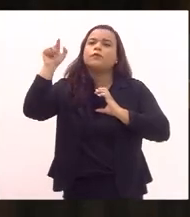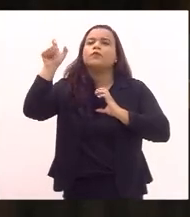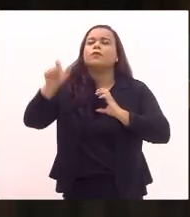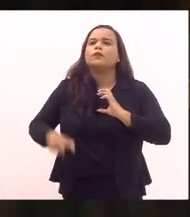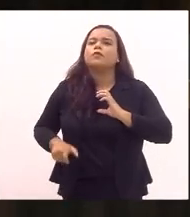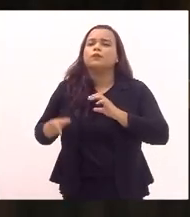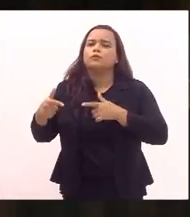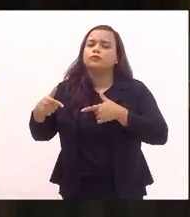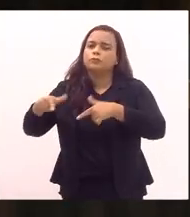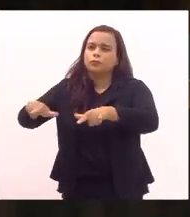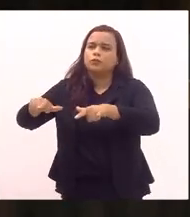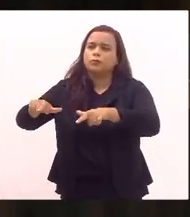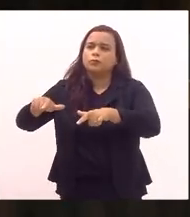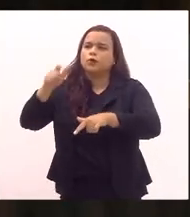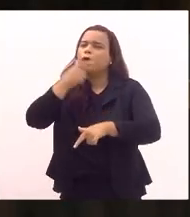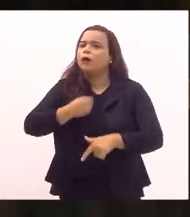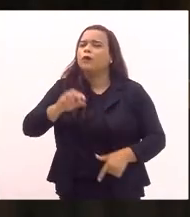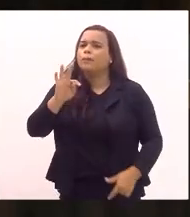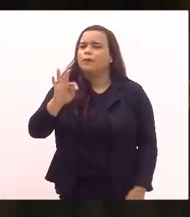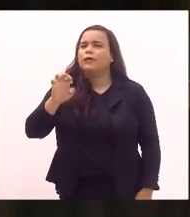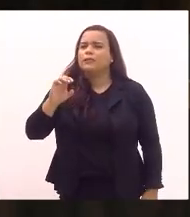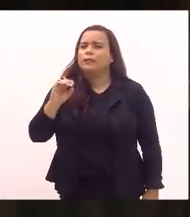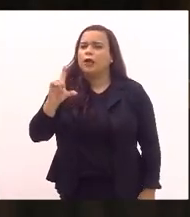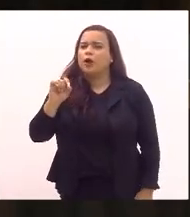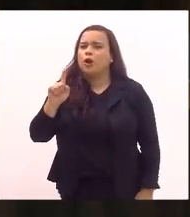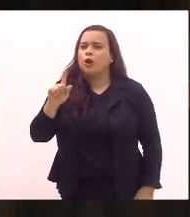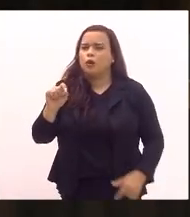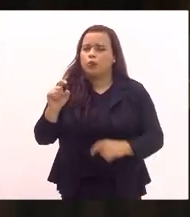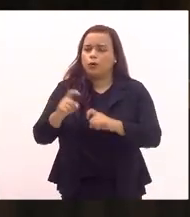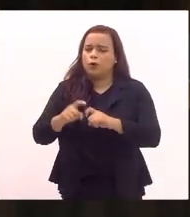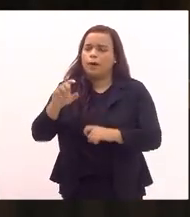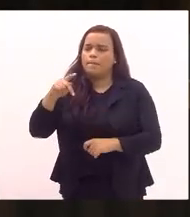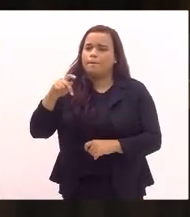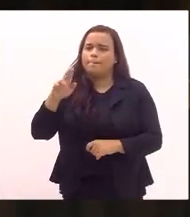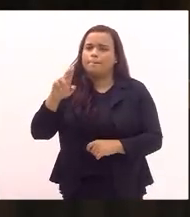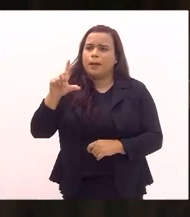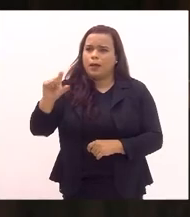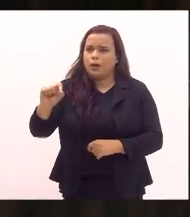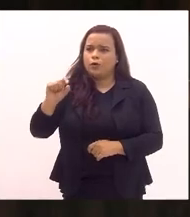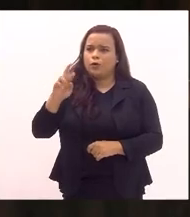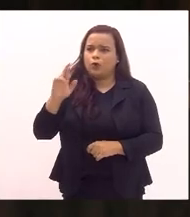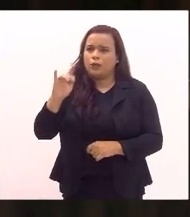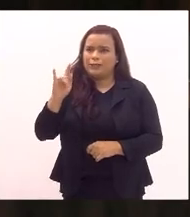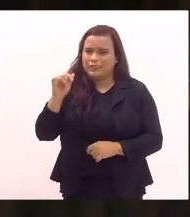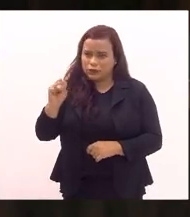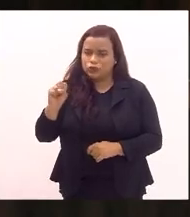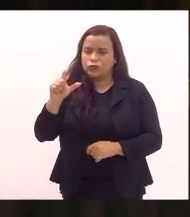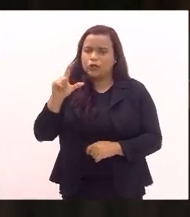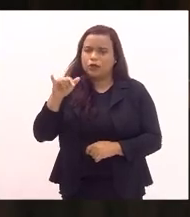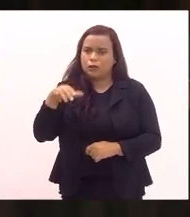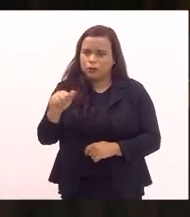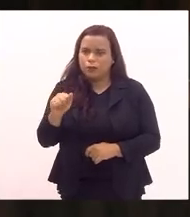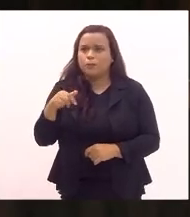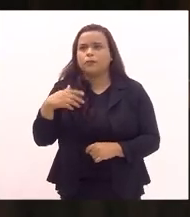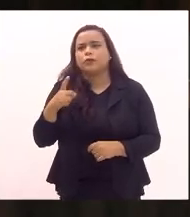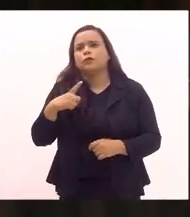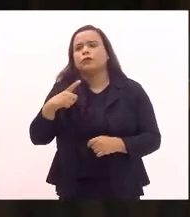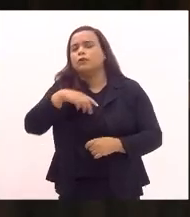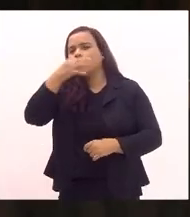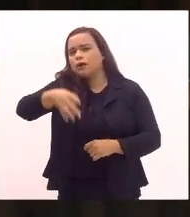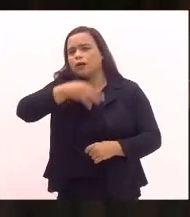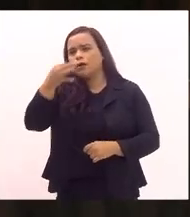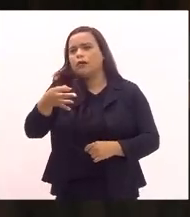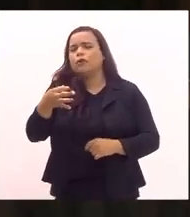técnico teólogo Dr Paulo Rodrigues Lima parecer da comissão de normas internas e proposições externas